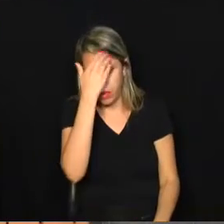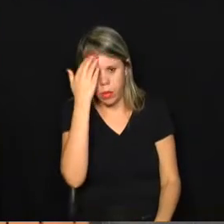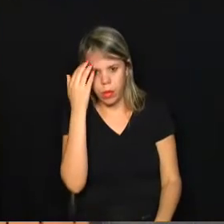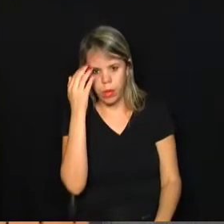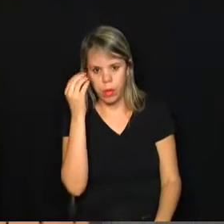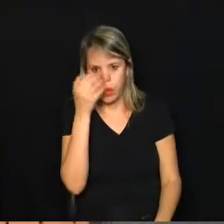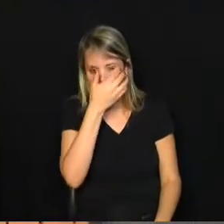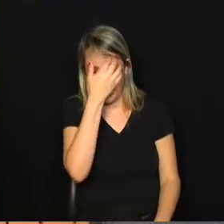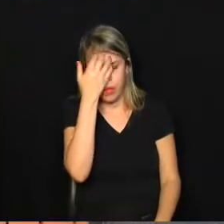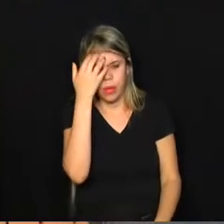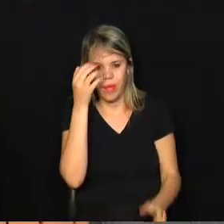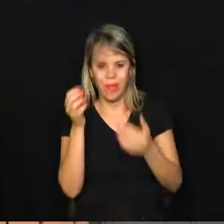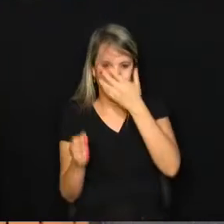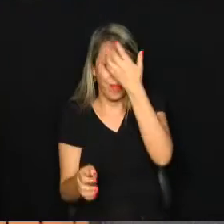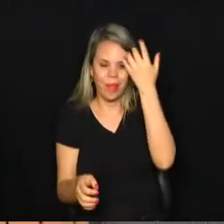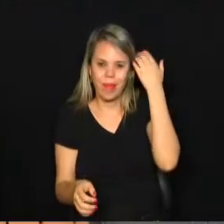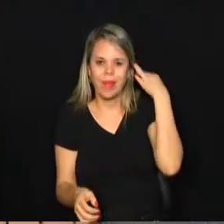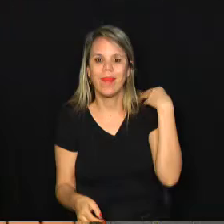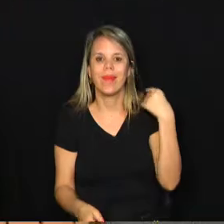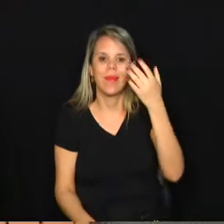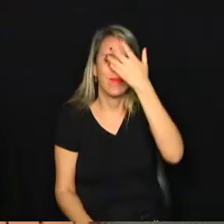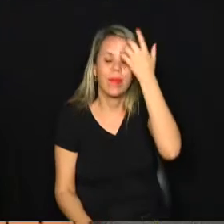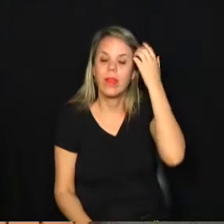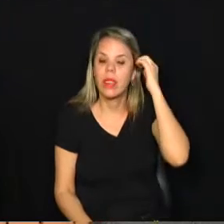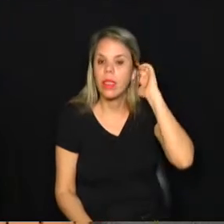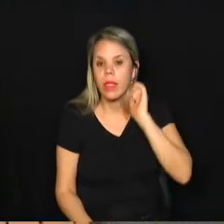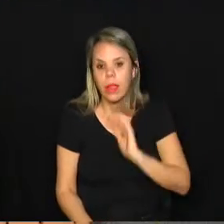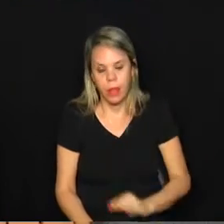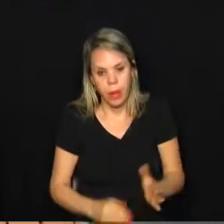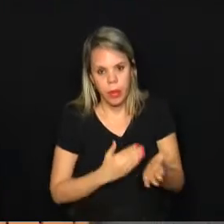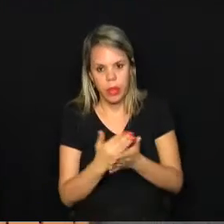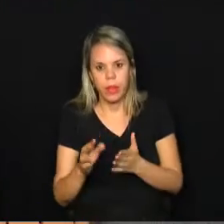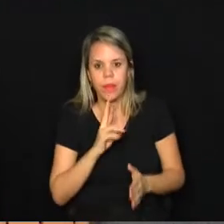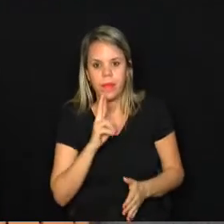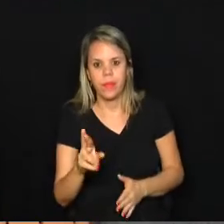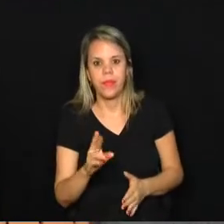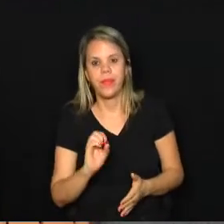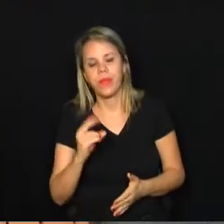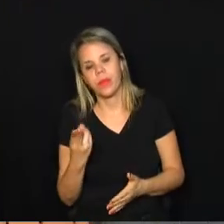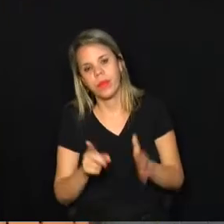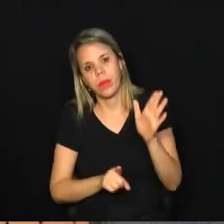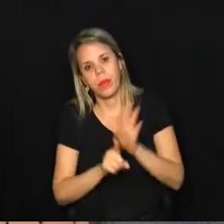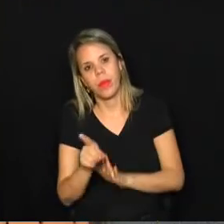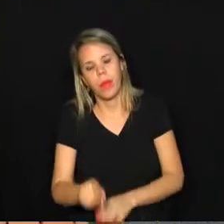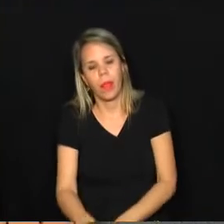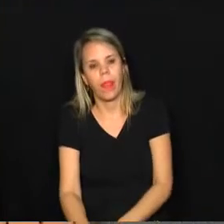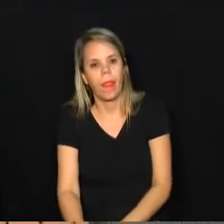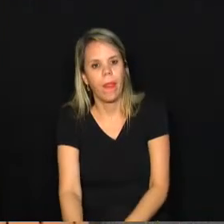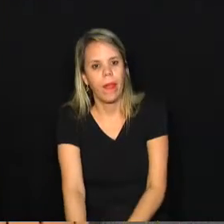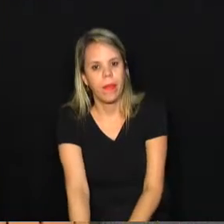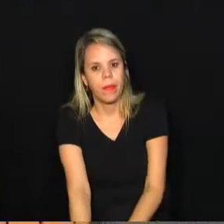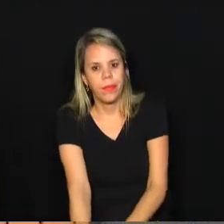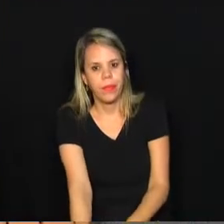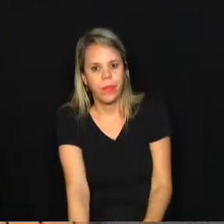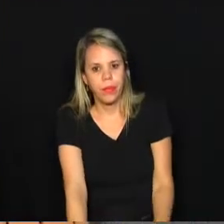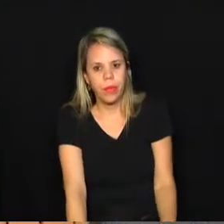Podemos iniciar a resposta. Tem mais alguém a fazer perguntas? Já está ativado, né?